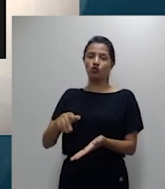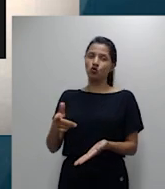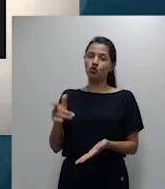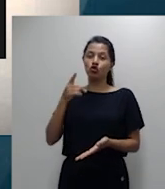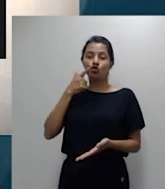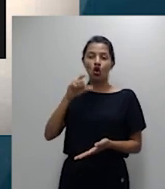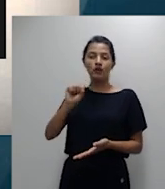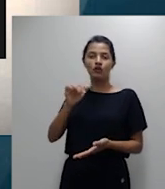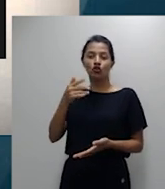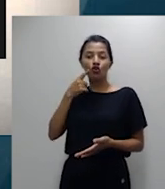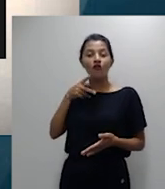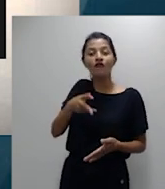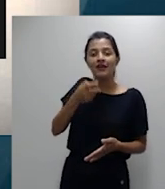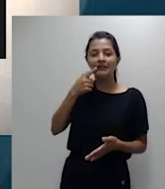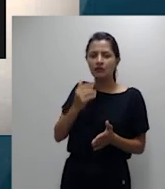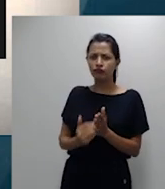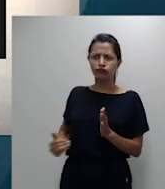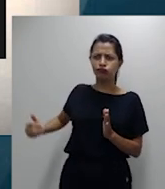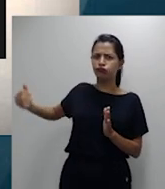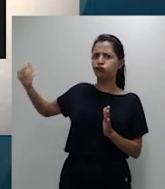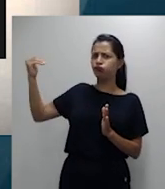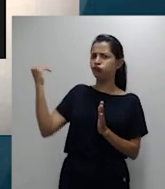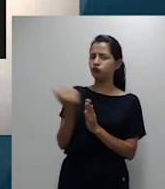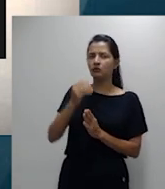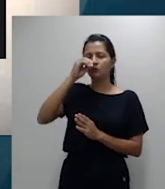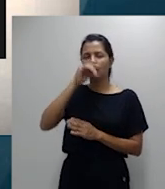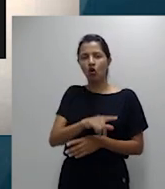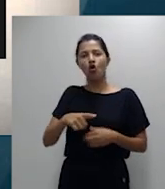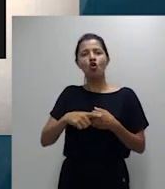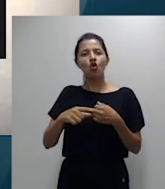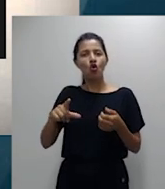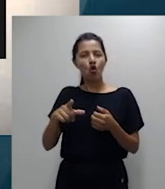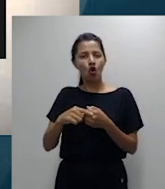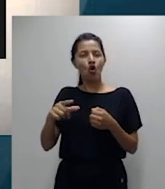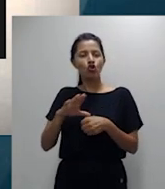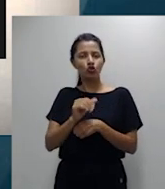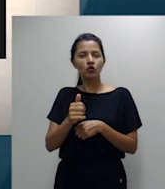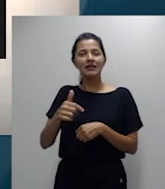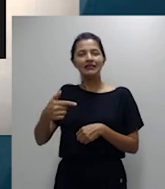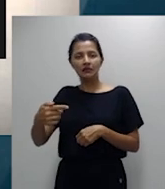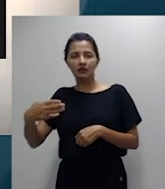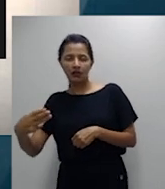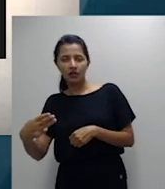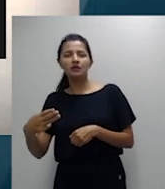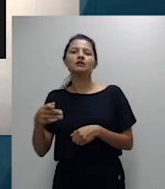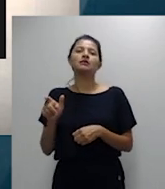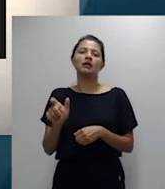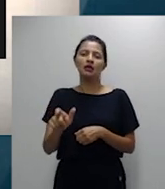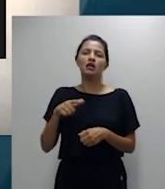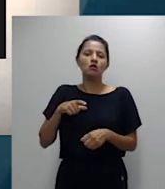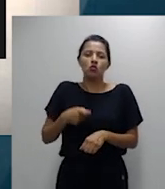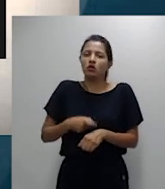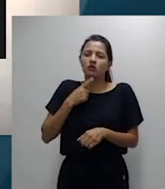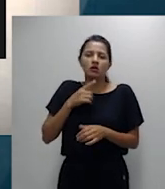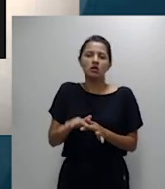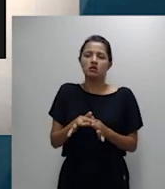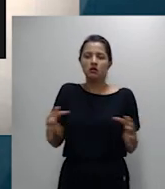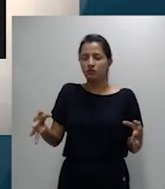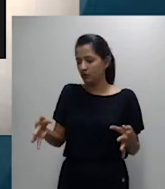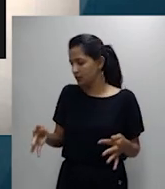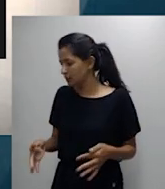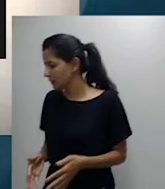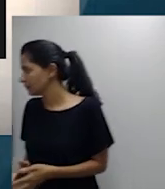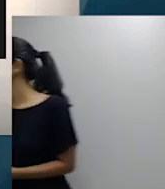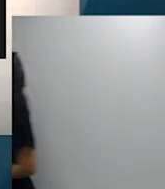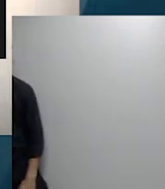o código aplicável 73 a palavra mágica Equidade e o caso concreto assim o juiz de